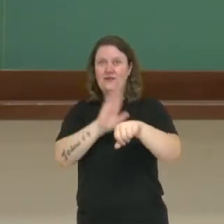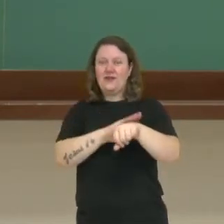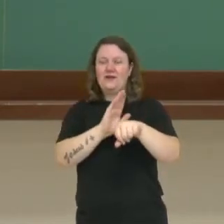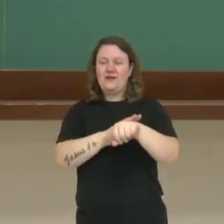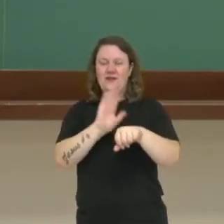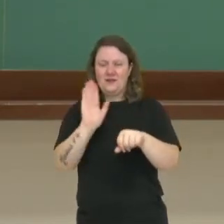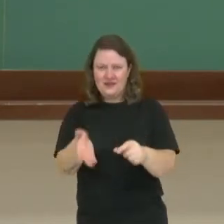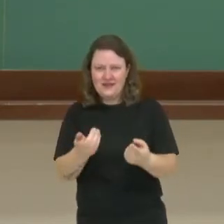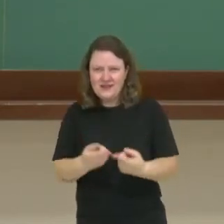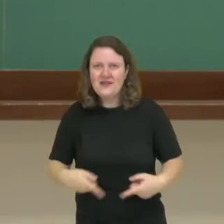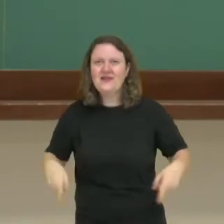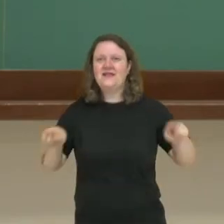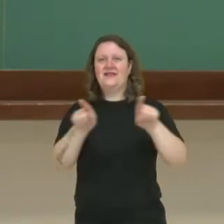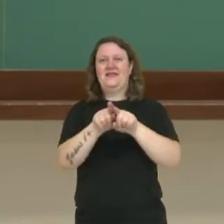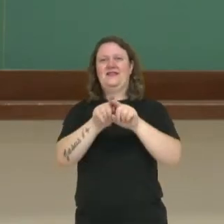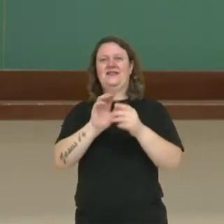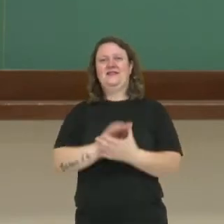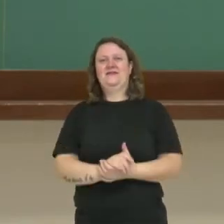gente já volta.